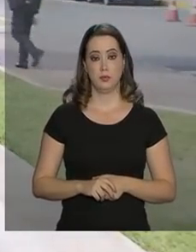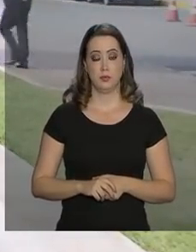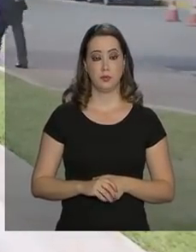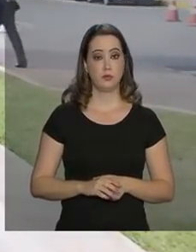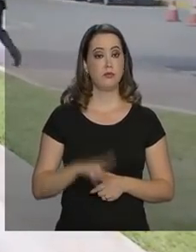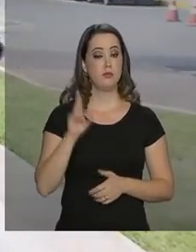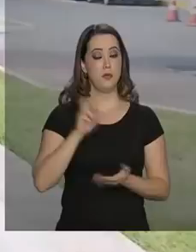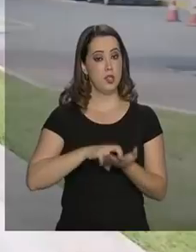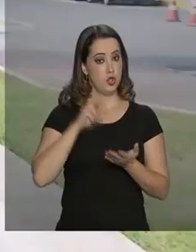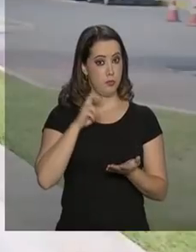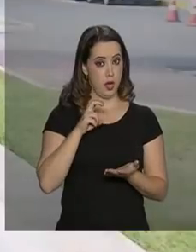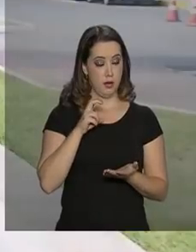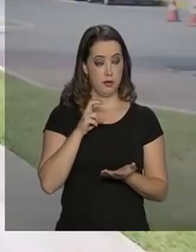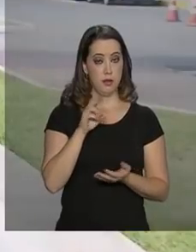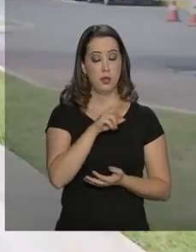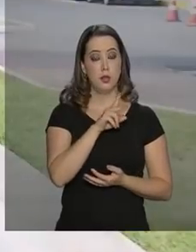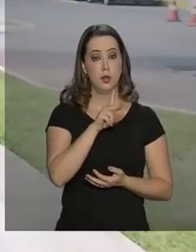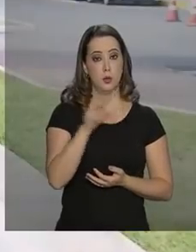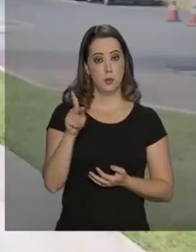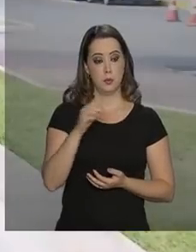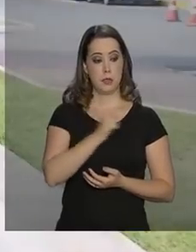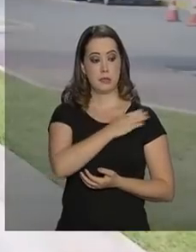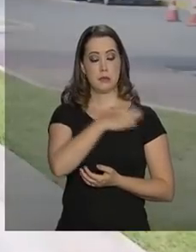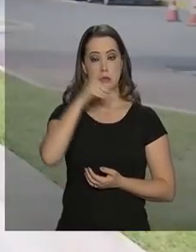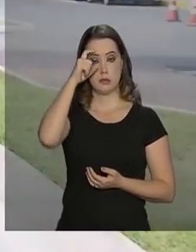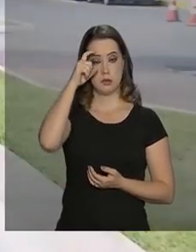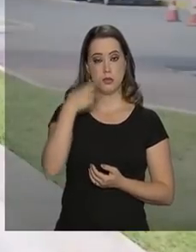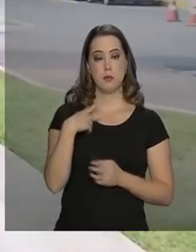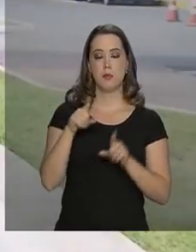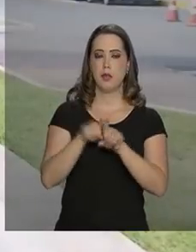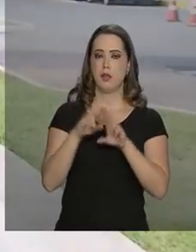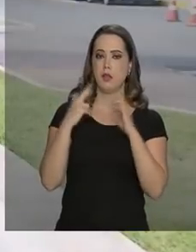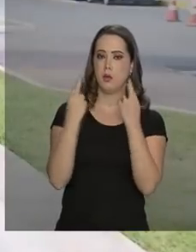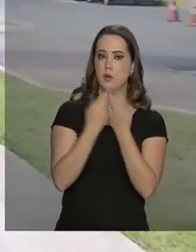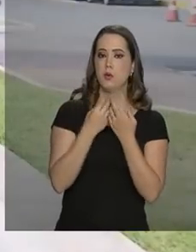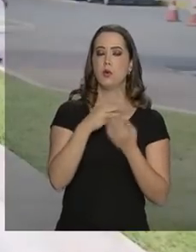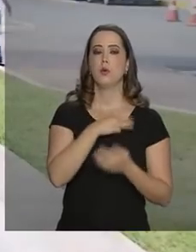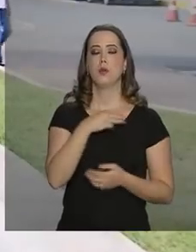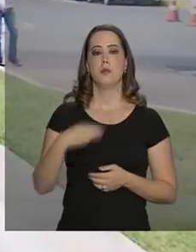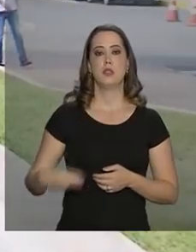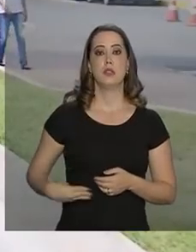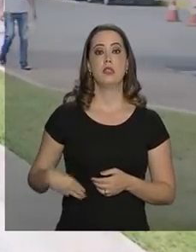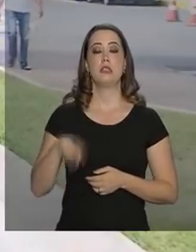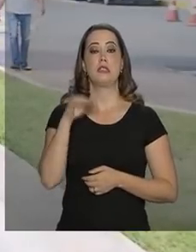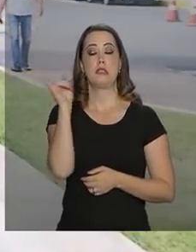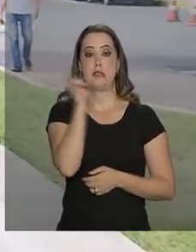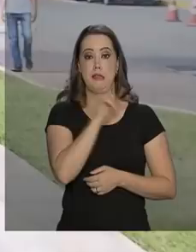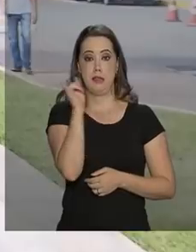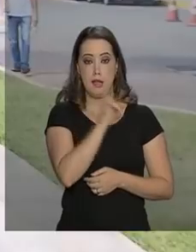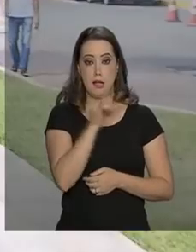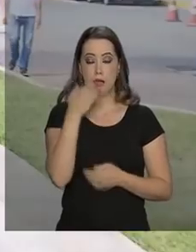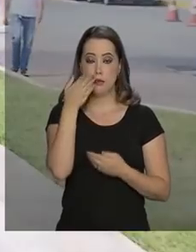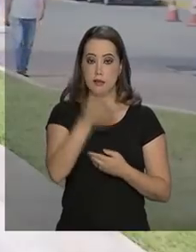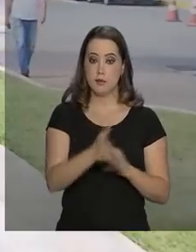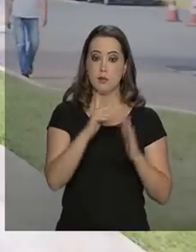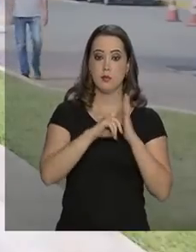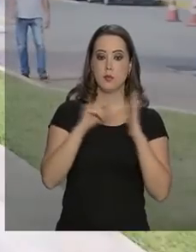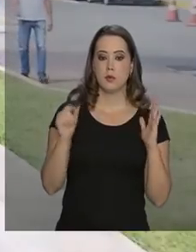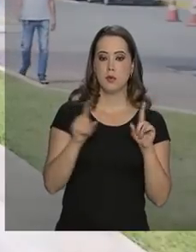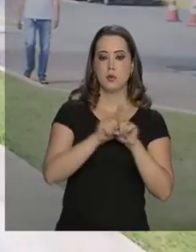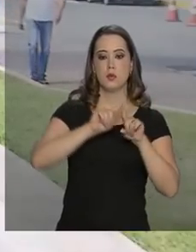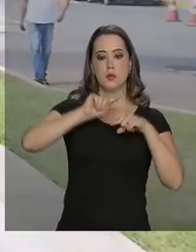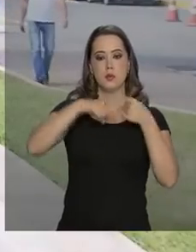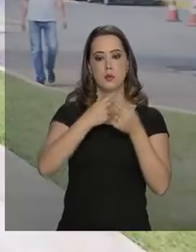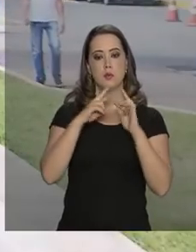ainda pela manhã de hoje Mourão participou de reunião com a ministra de defesa da Itália elizabeta trenta aqui no palácio do plan alto e